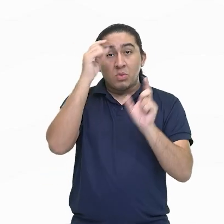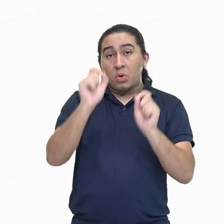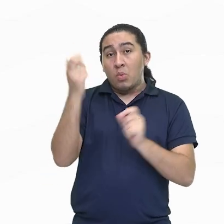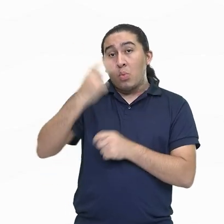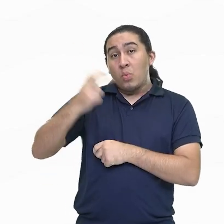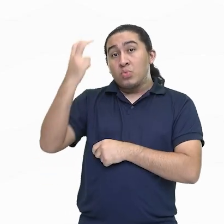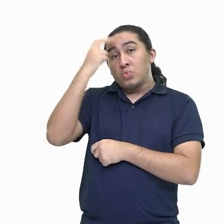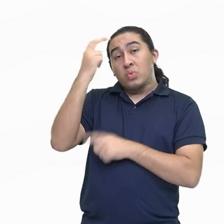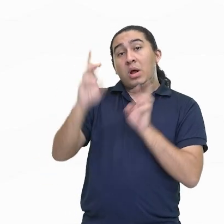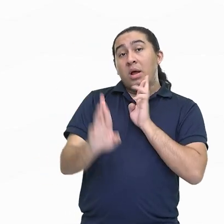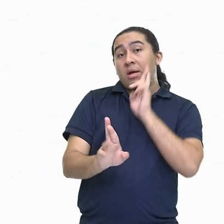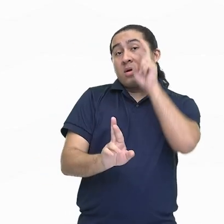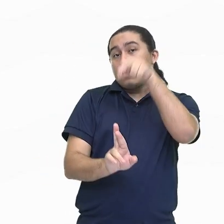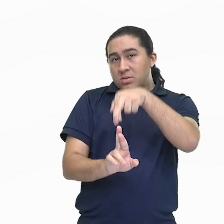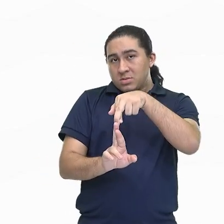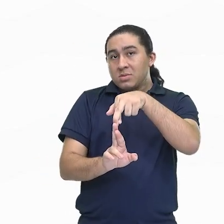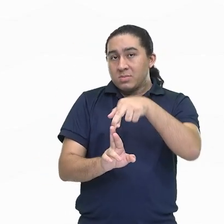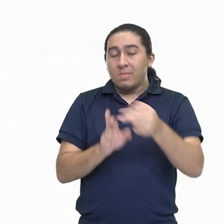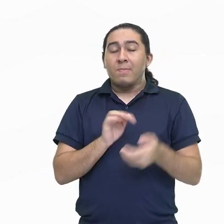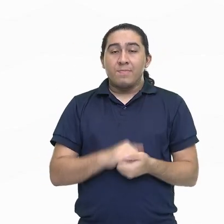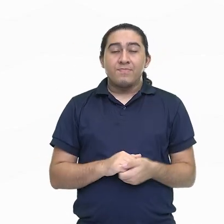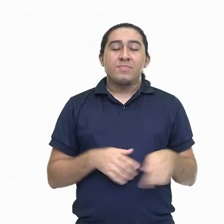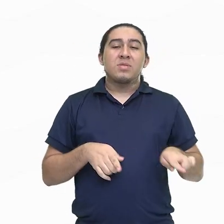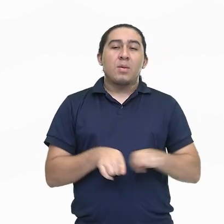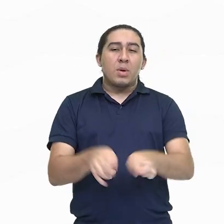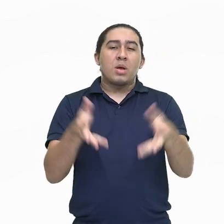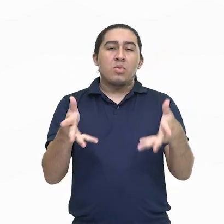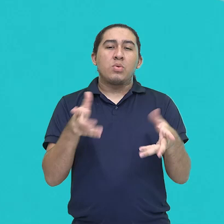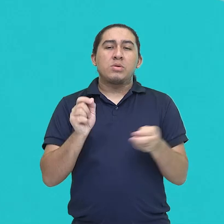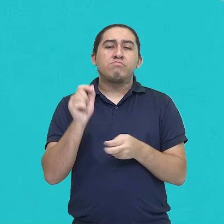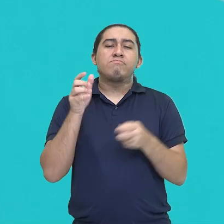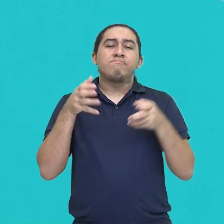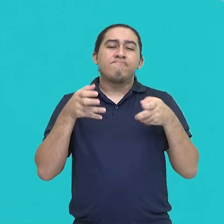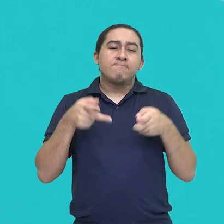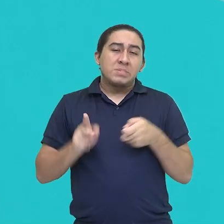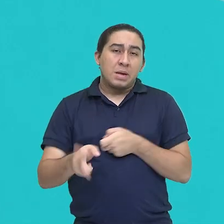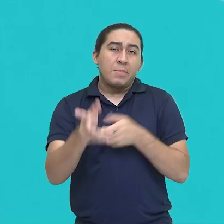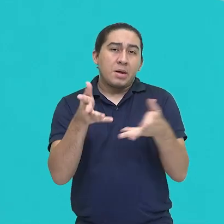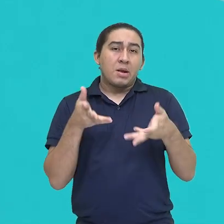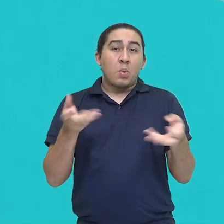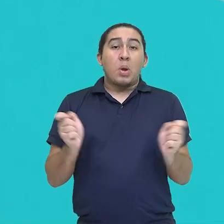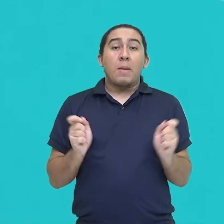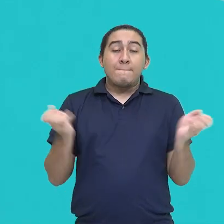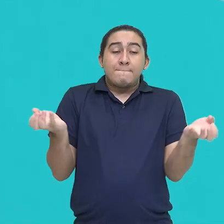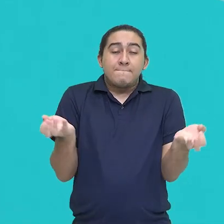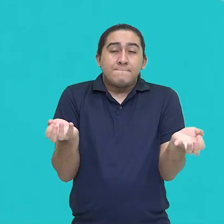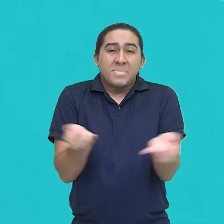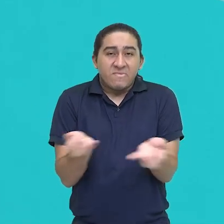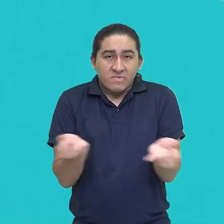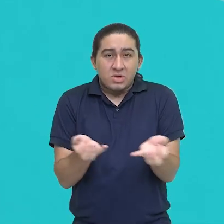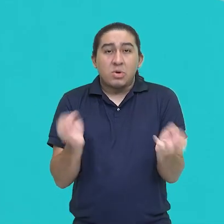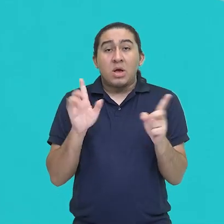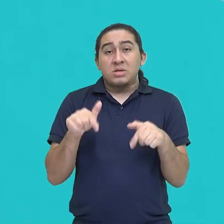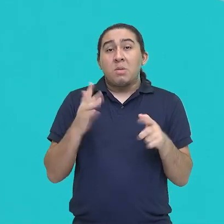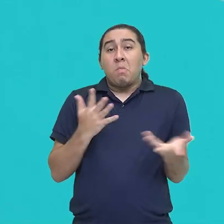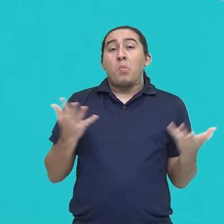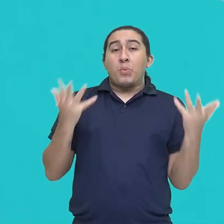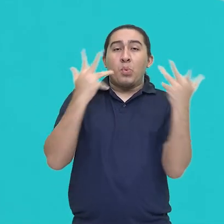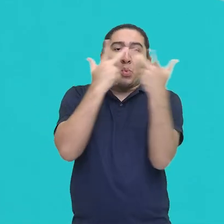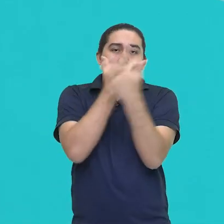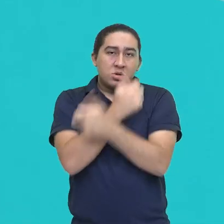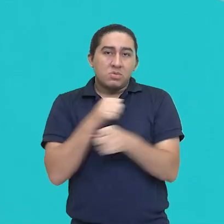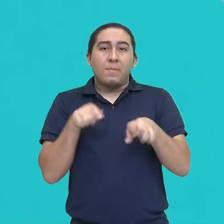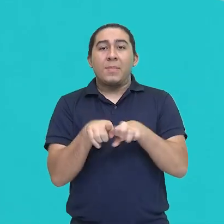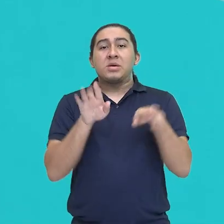momento. Então, eles procuravam sempre essa perfeição, esse ideal de beleza de acordo com a